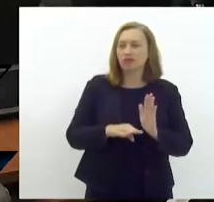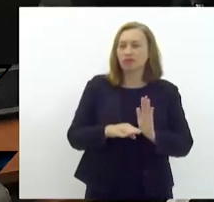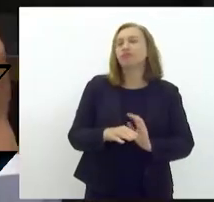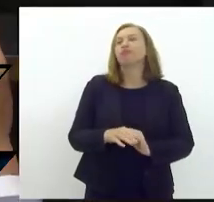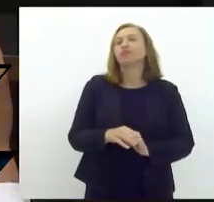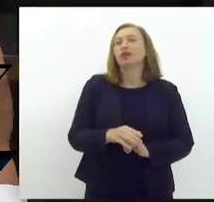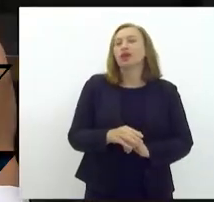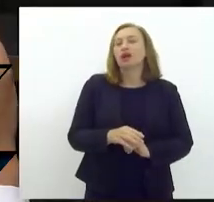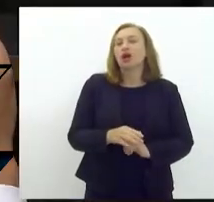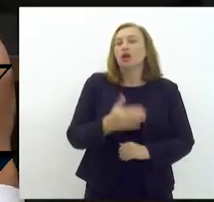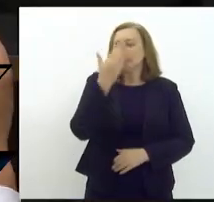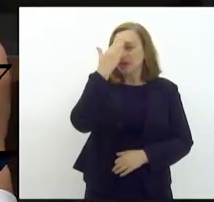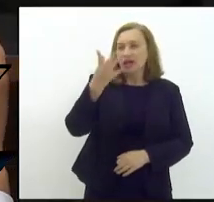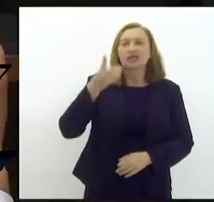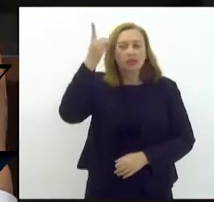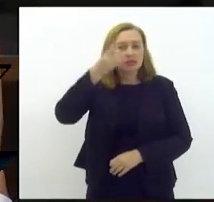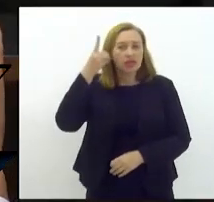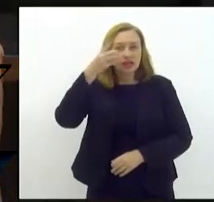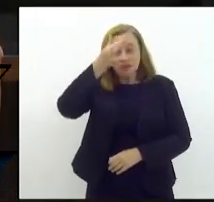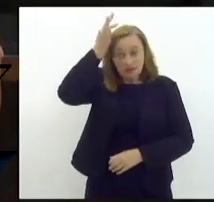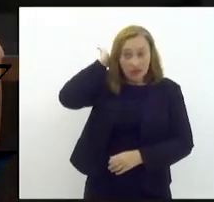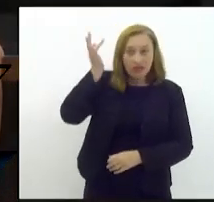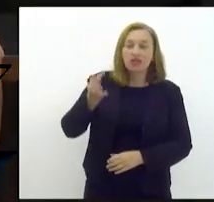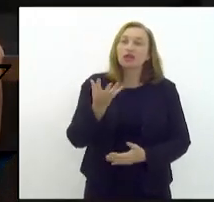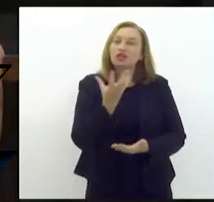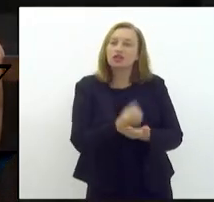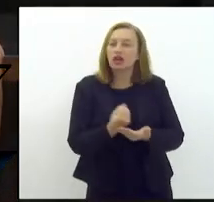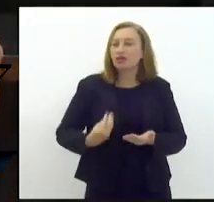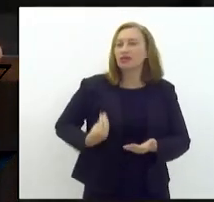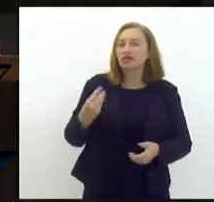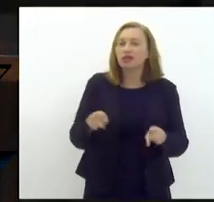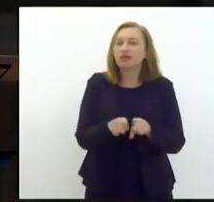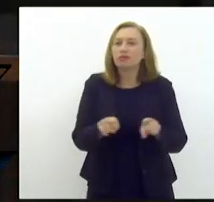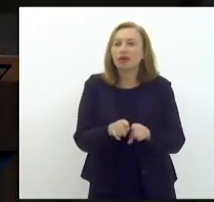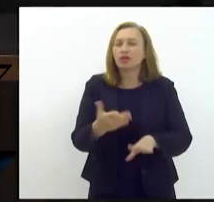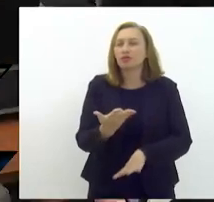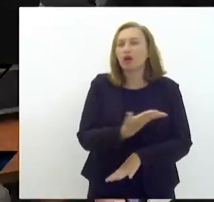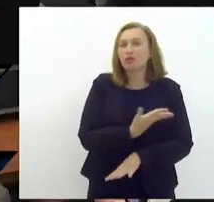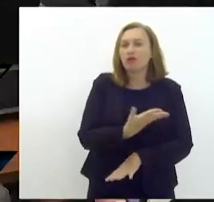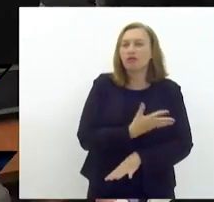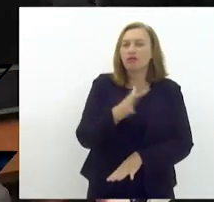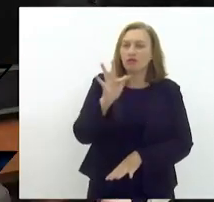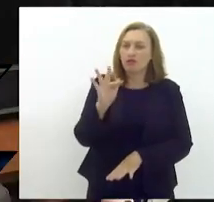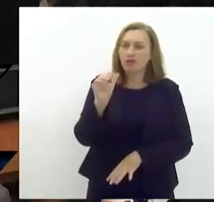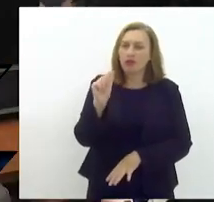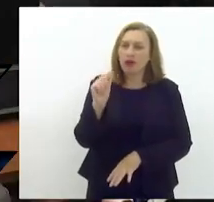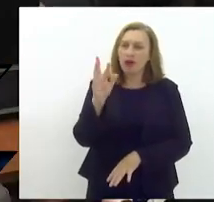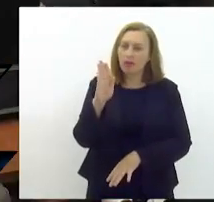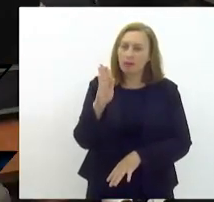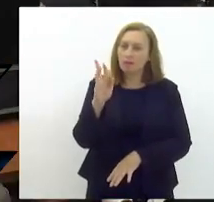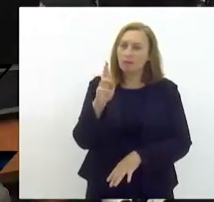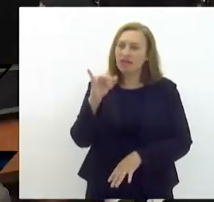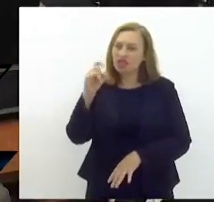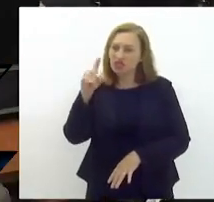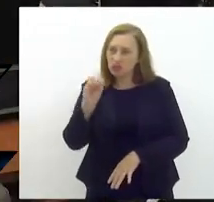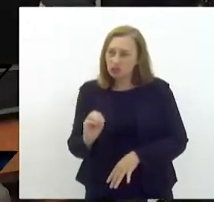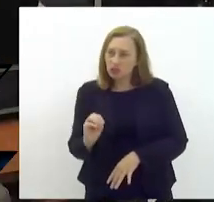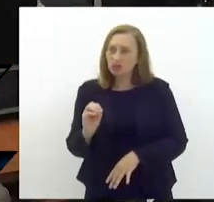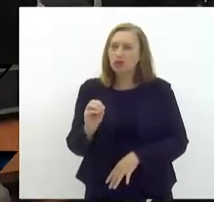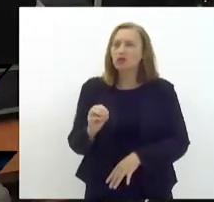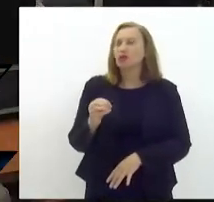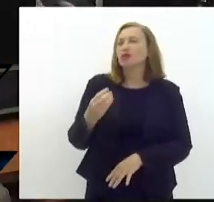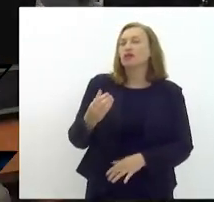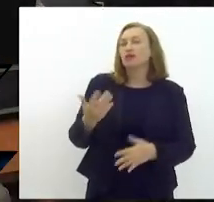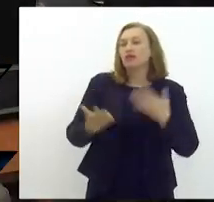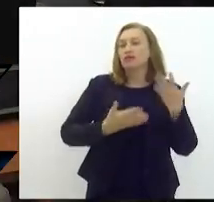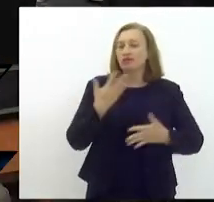Obrigado Deputado Fred Pacheco gostaria registrar a presença também meu amigo Fabrício no Click Campos seja bem-vindo na casa muito